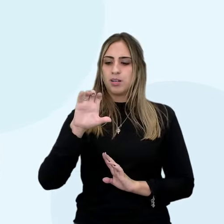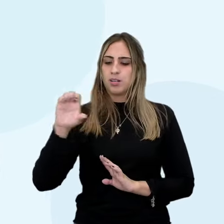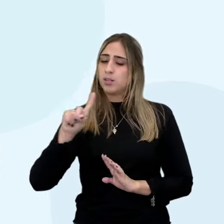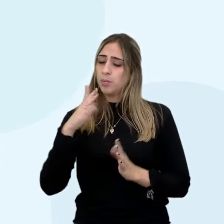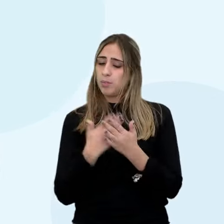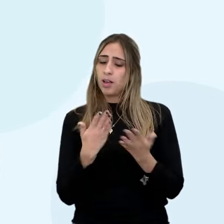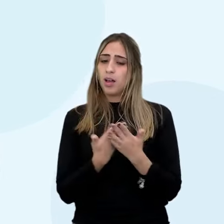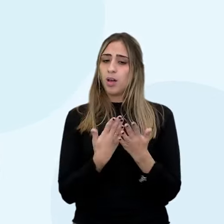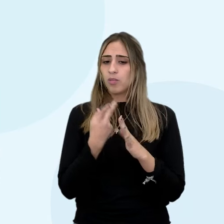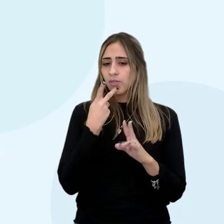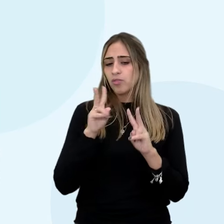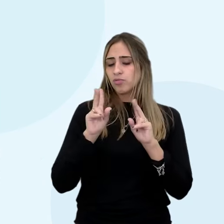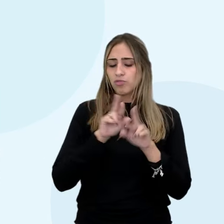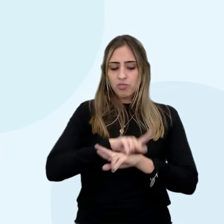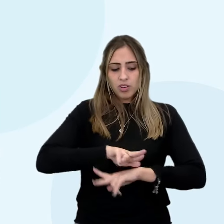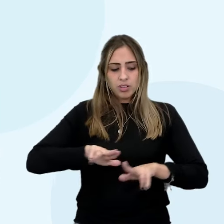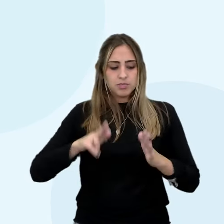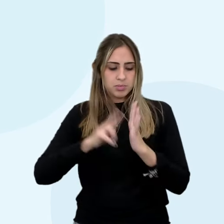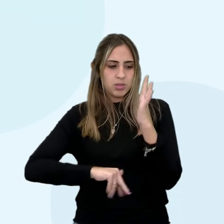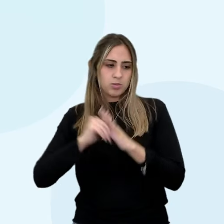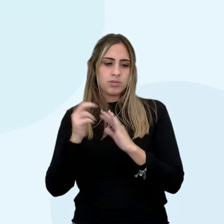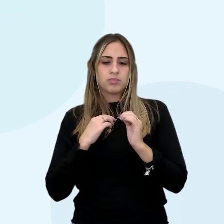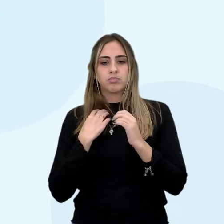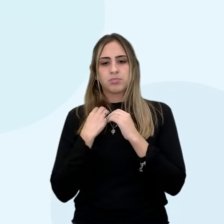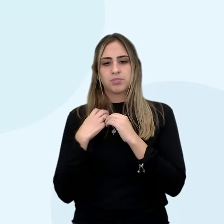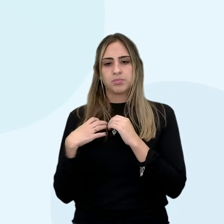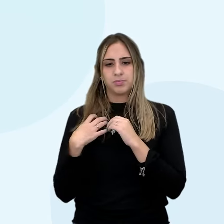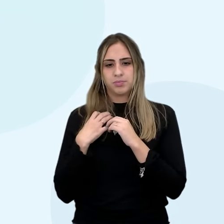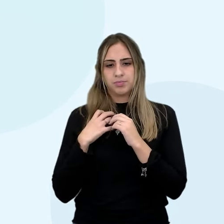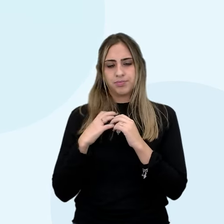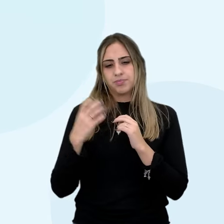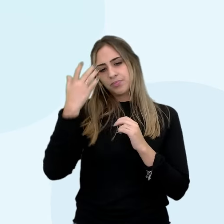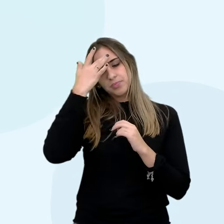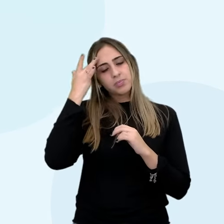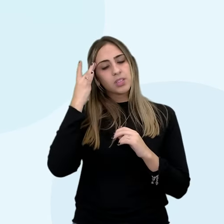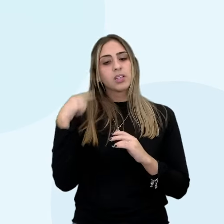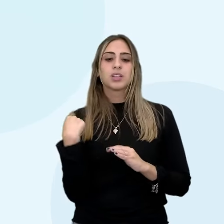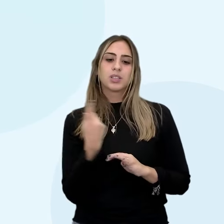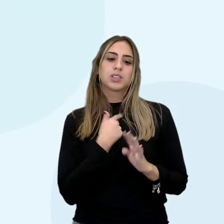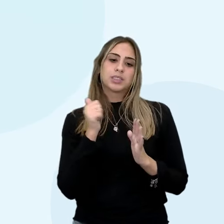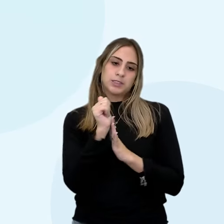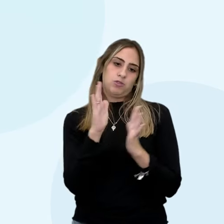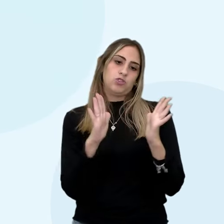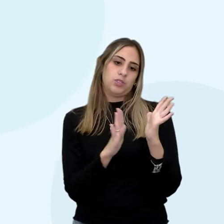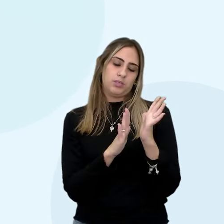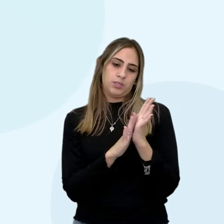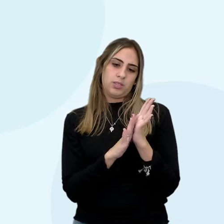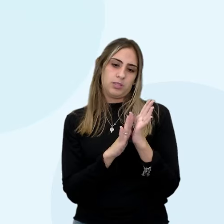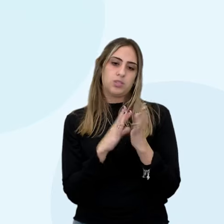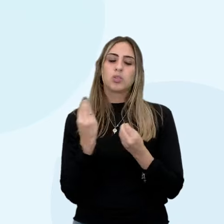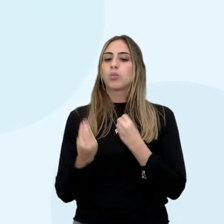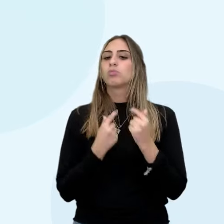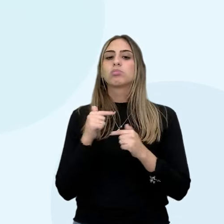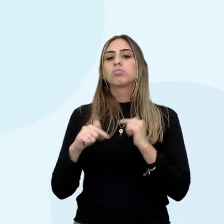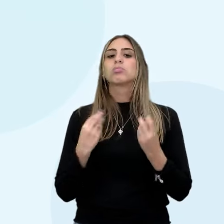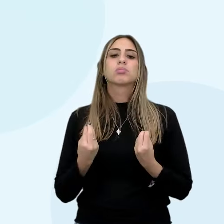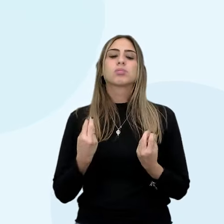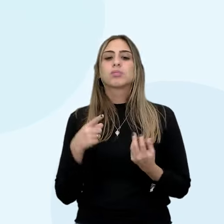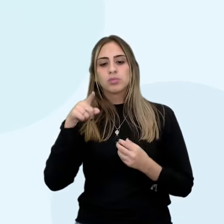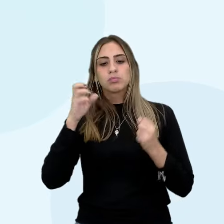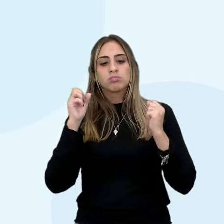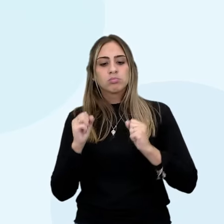próxima aula porque a gente vai falar de Várias Vários pintores e gente aqui a nossa atividade como que vai funcionar isso